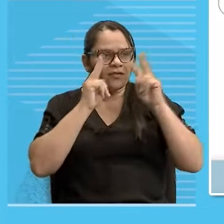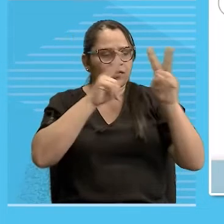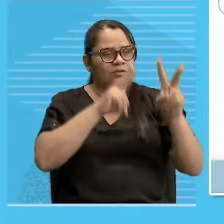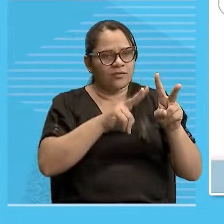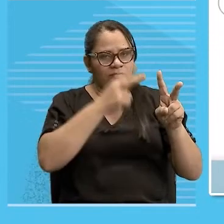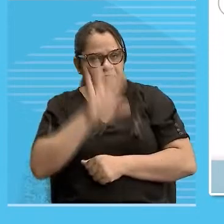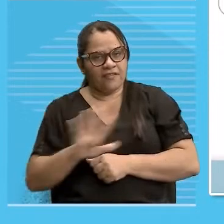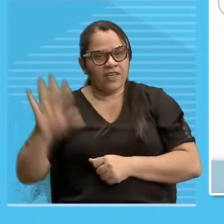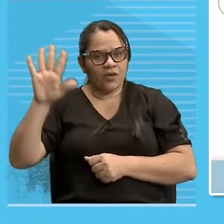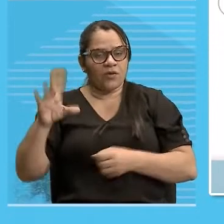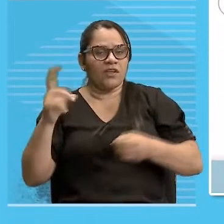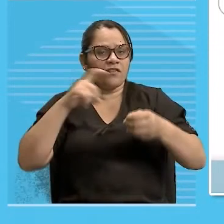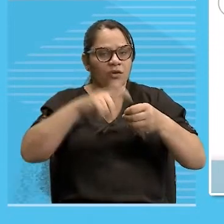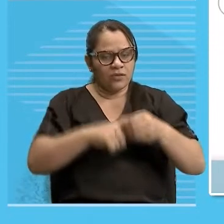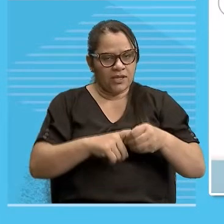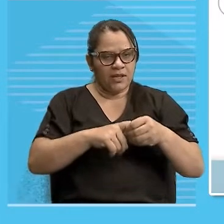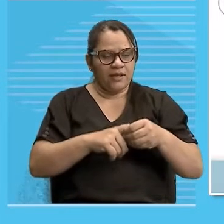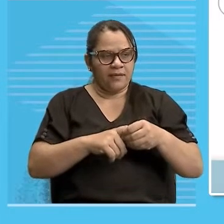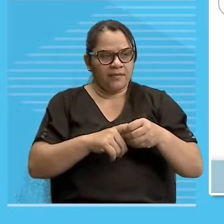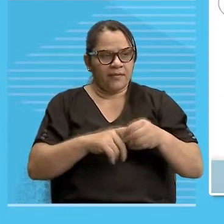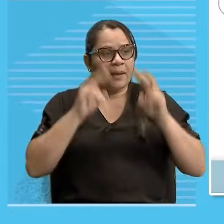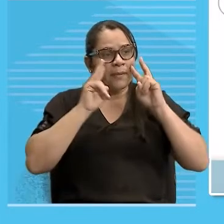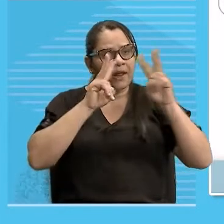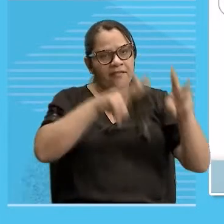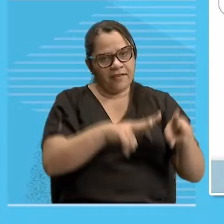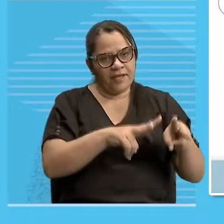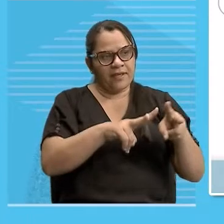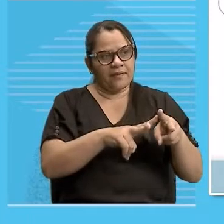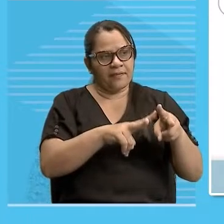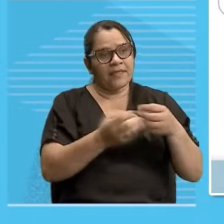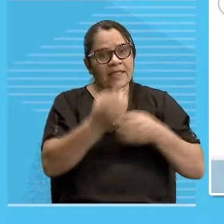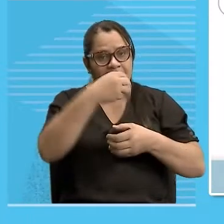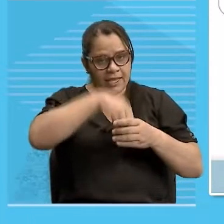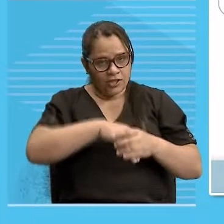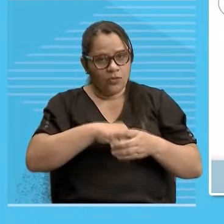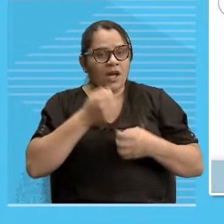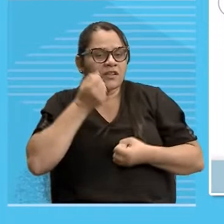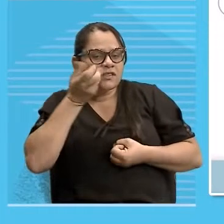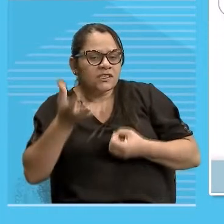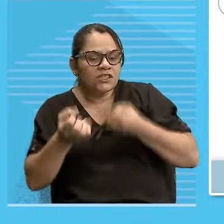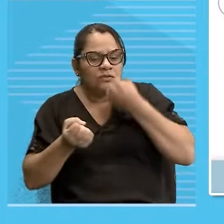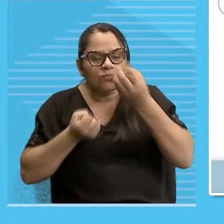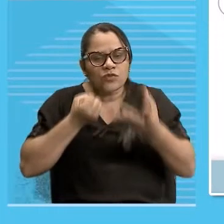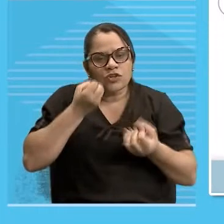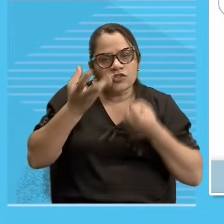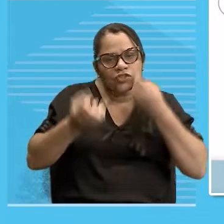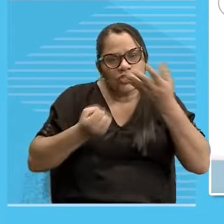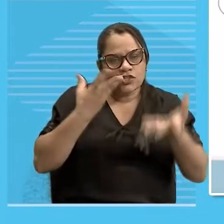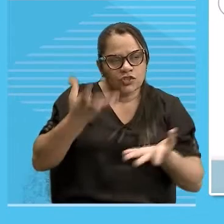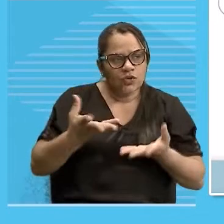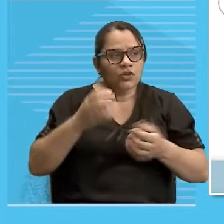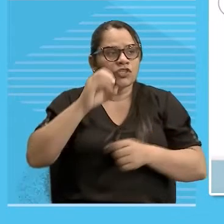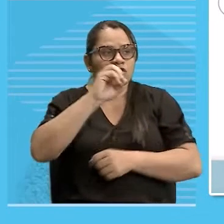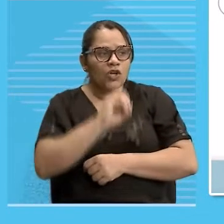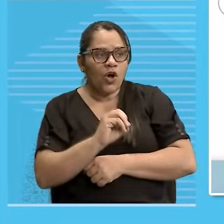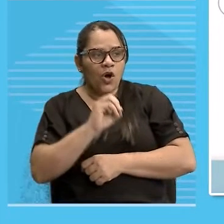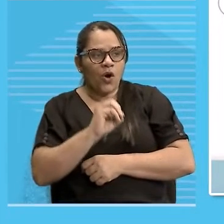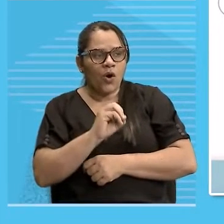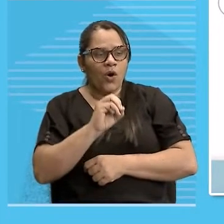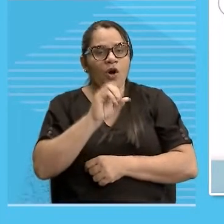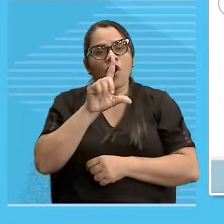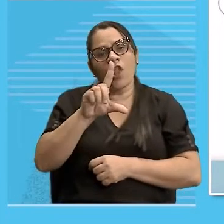gente voltar. A presença das interjeições. A, olha aí, ó. O, olá,